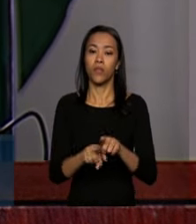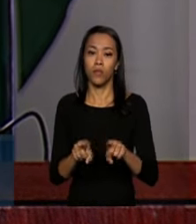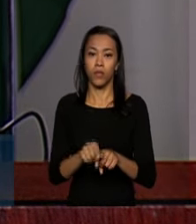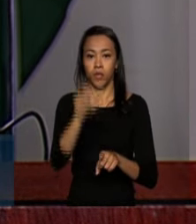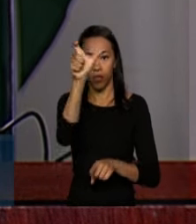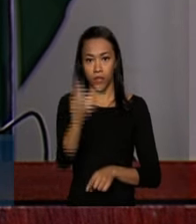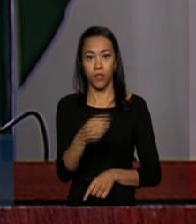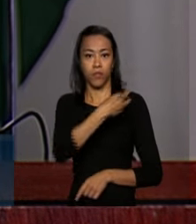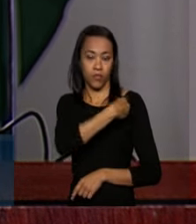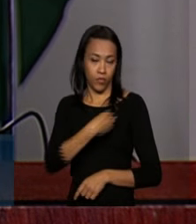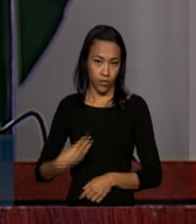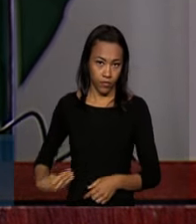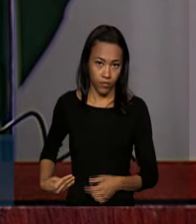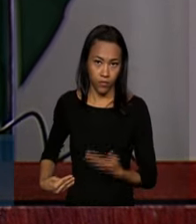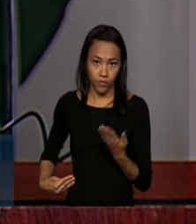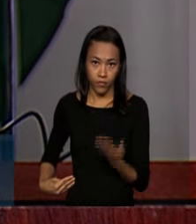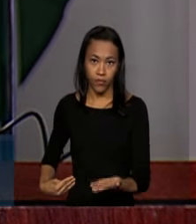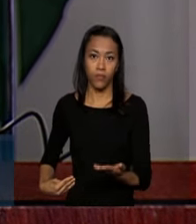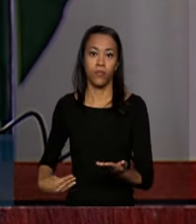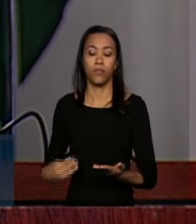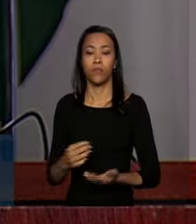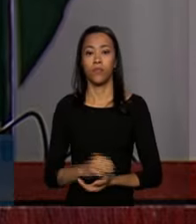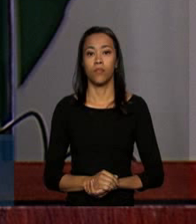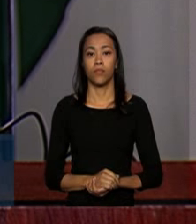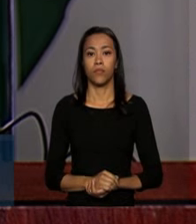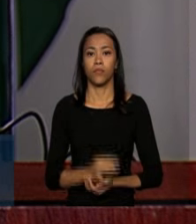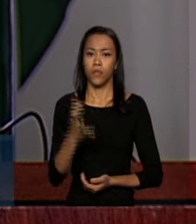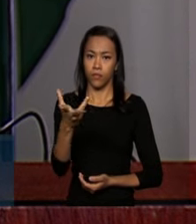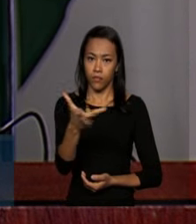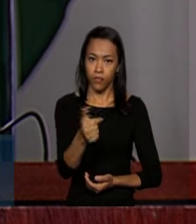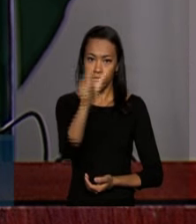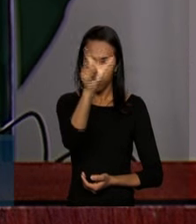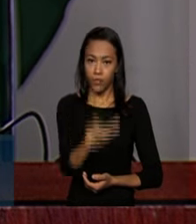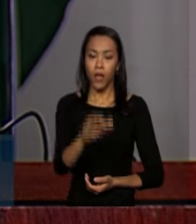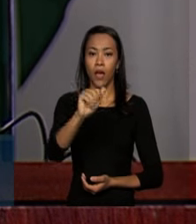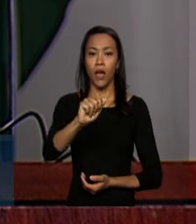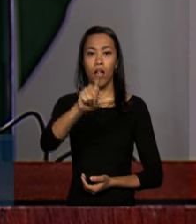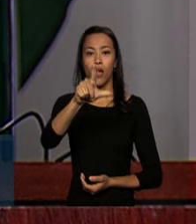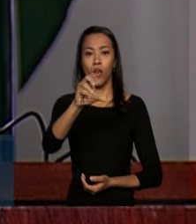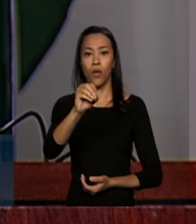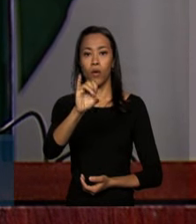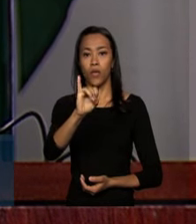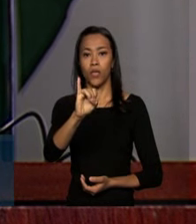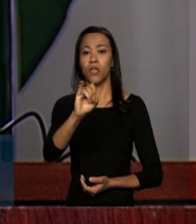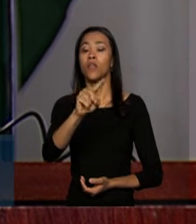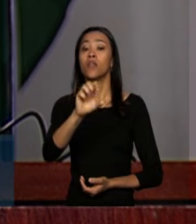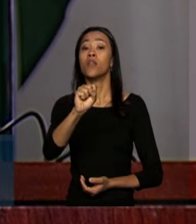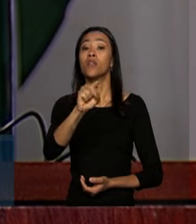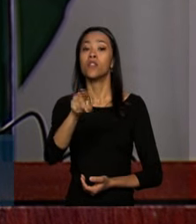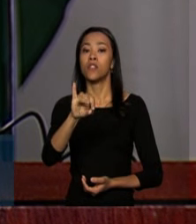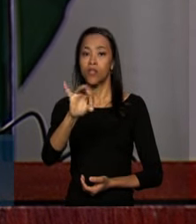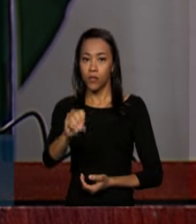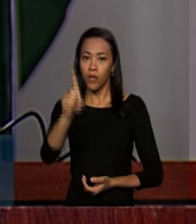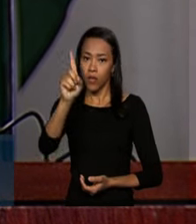Relações Exteriores, excelentíssimo senhor Aloysio Mercadante, ministro-chefe da Casa Civil,